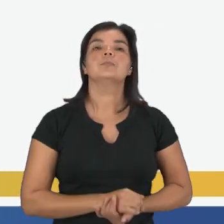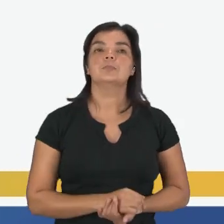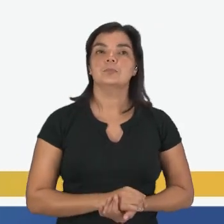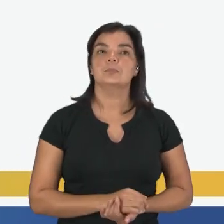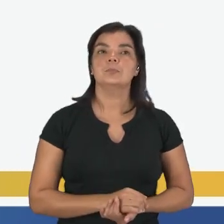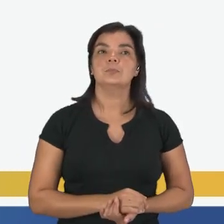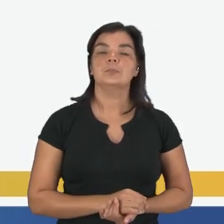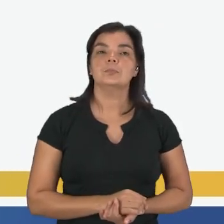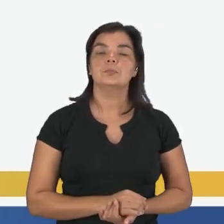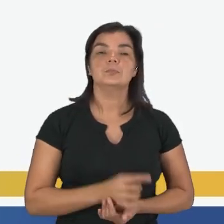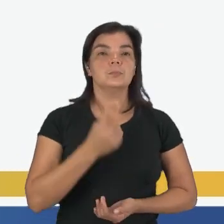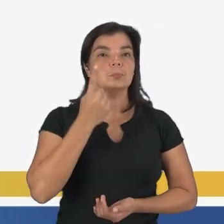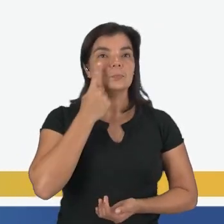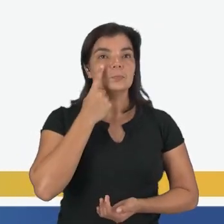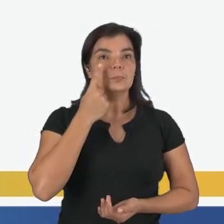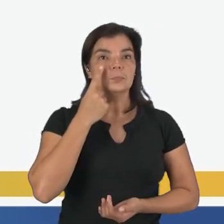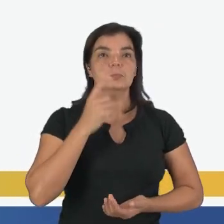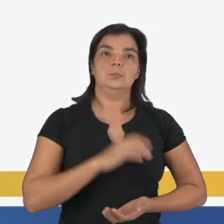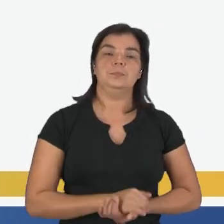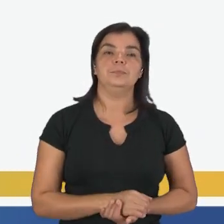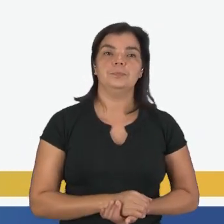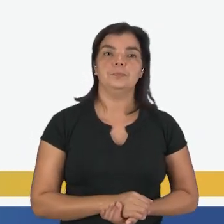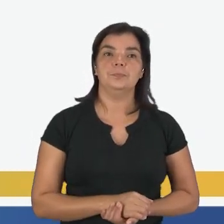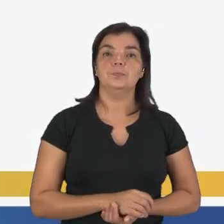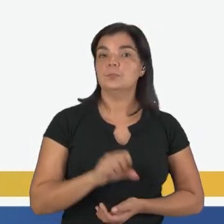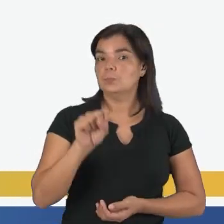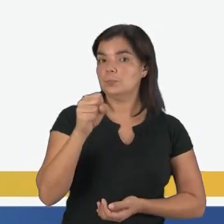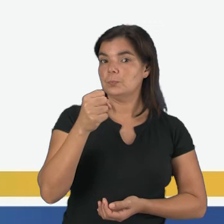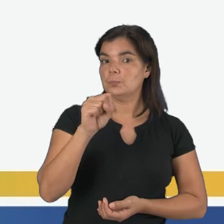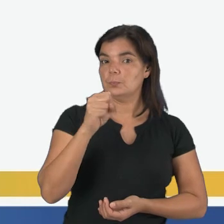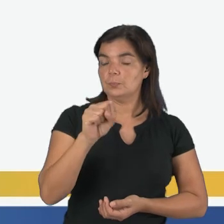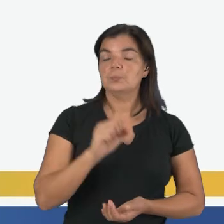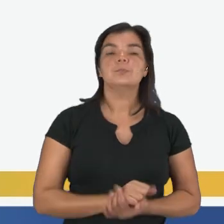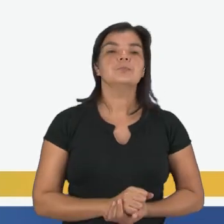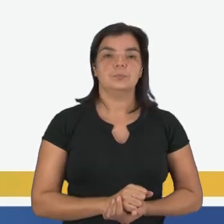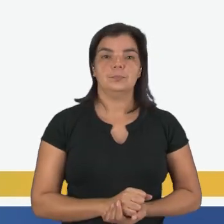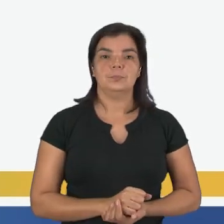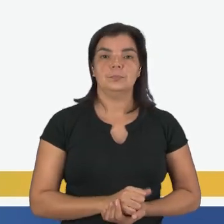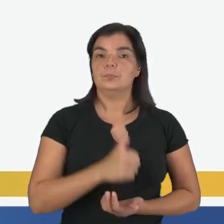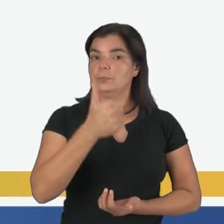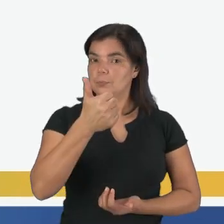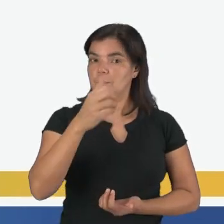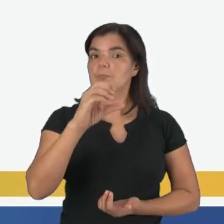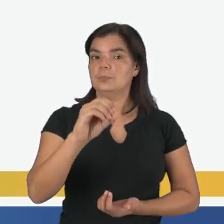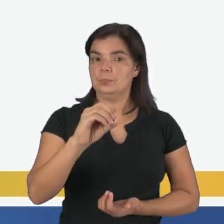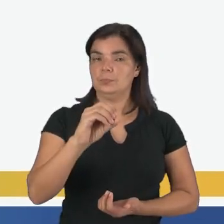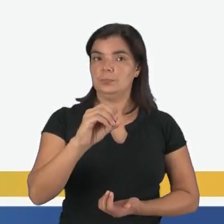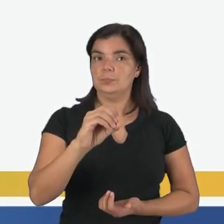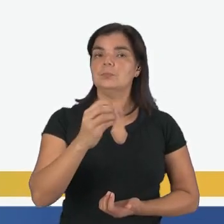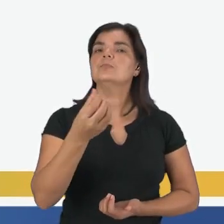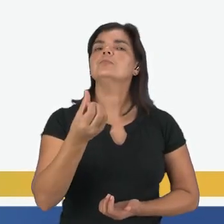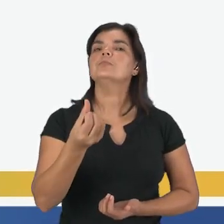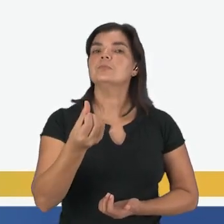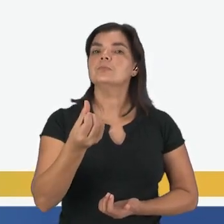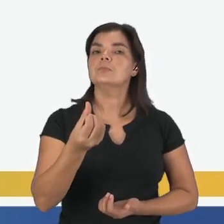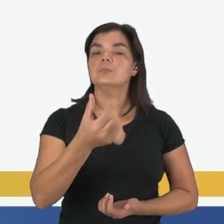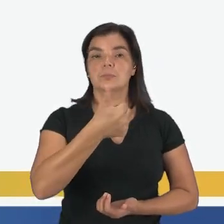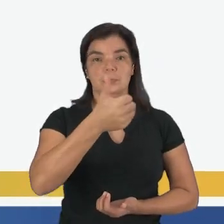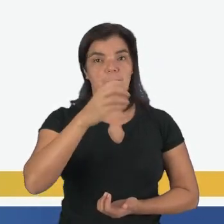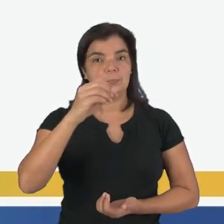862. Olha só a classificação dele. O 8, ele representa o quê? Os décimos. E o 6?